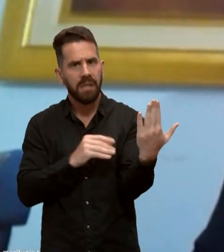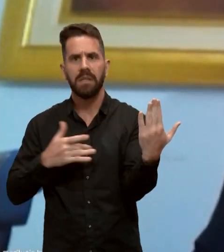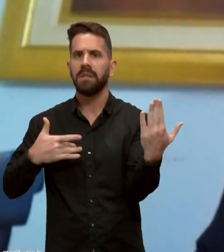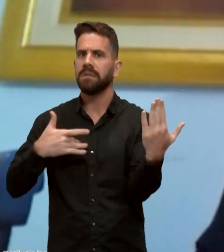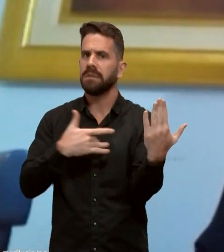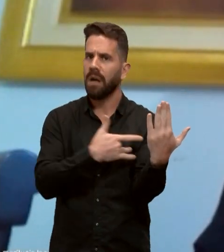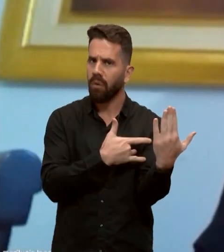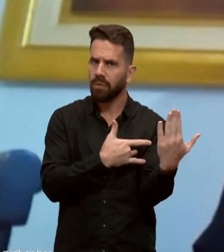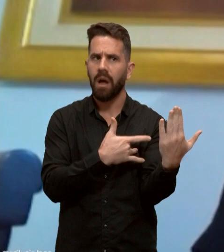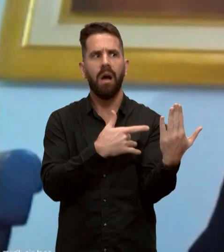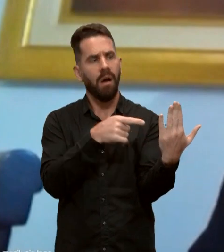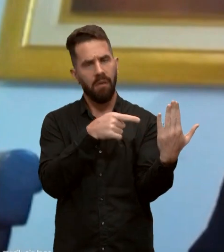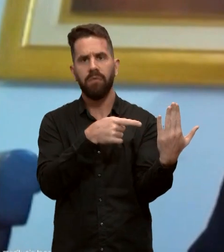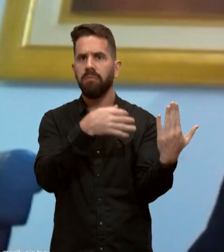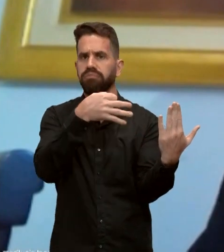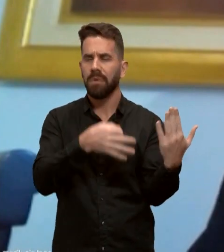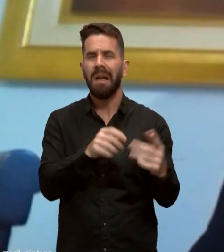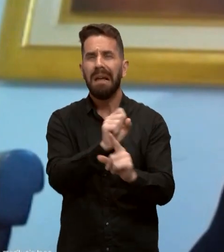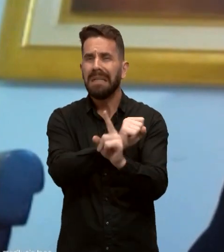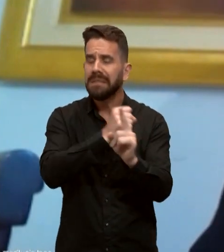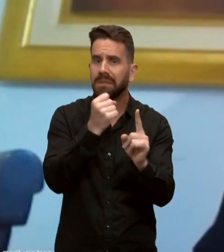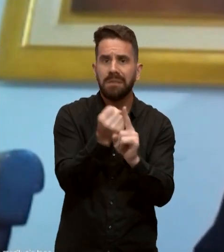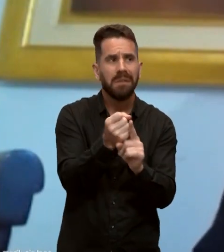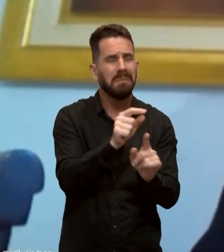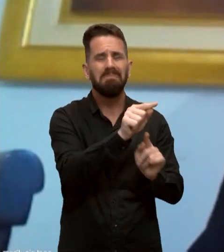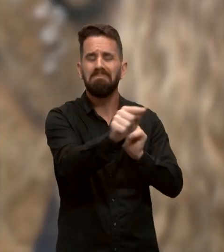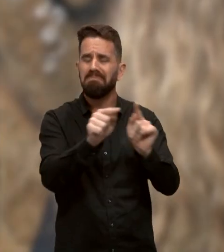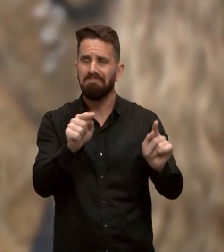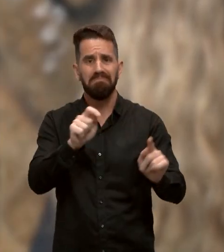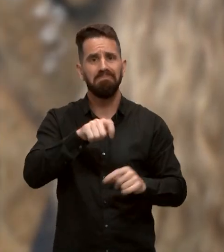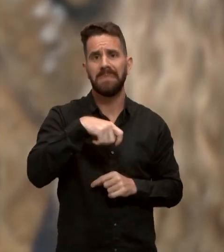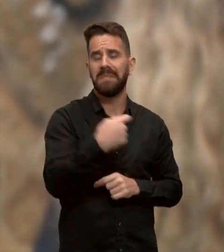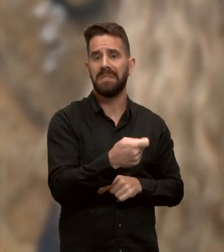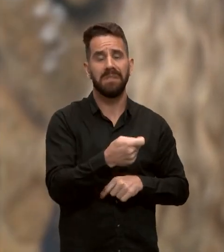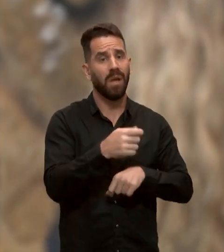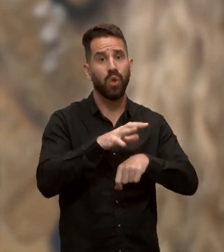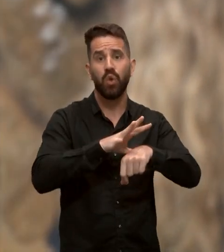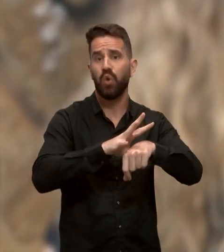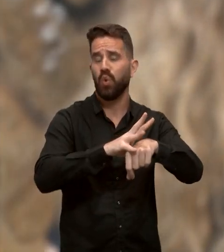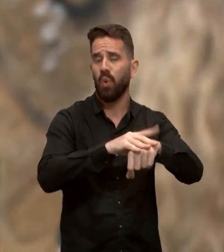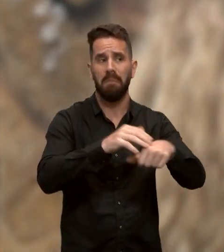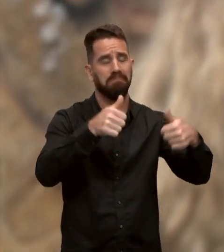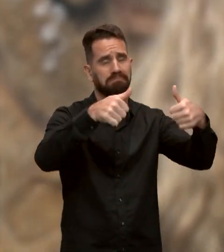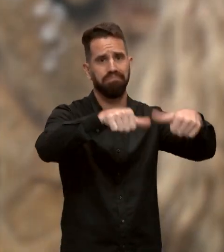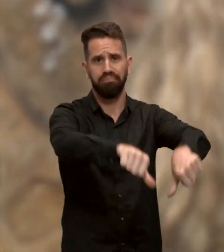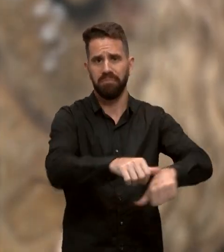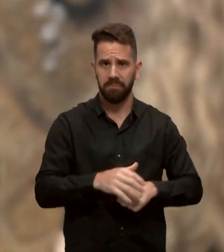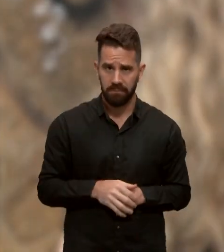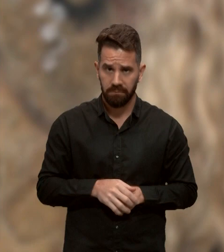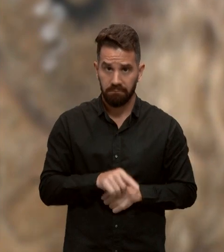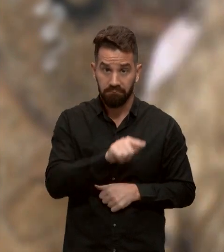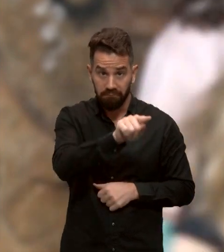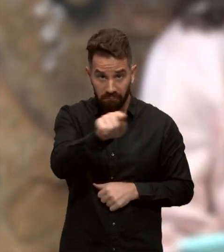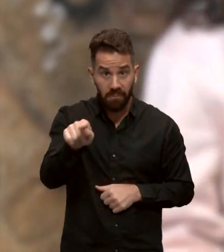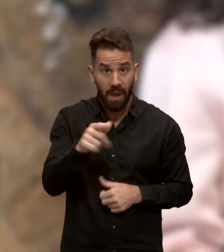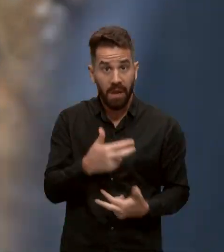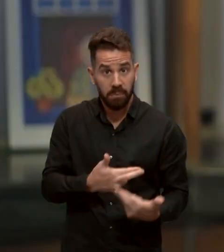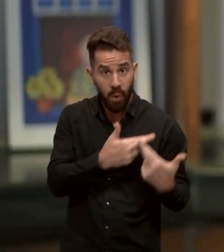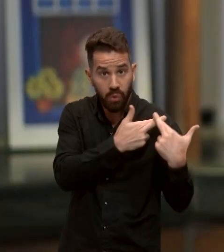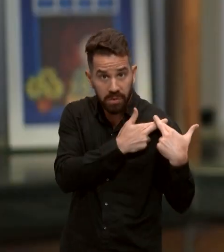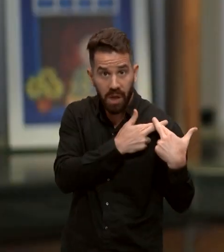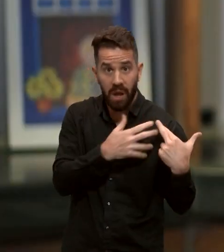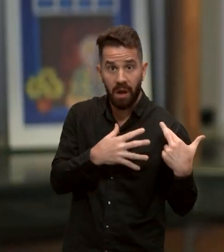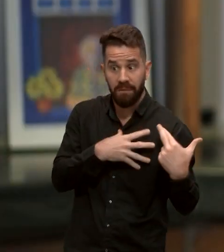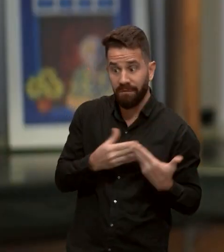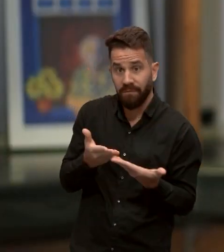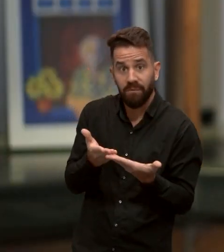vivemos numa sociedade que está muito adoecida. Você é responsável por alguma criança ou adolescente?